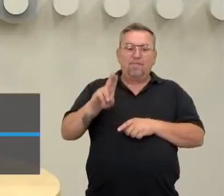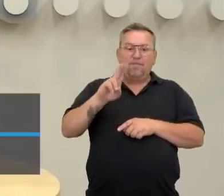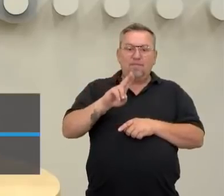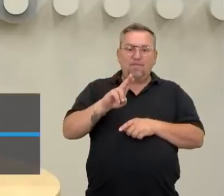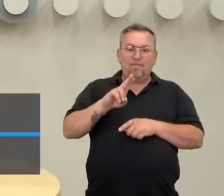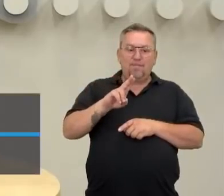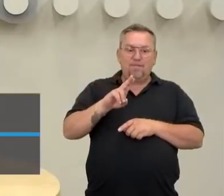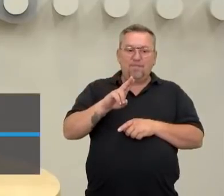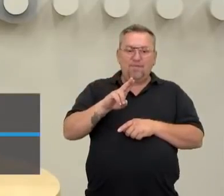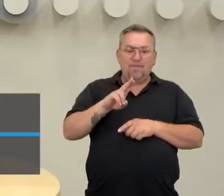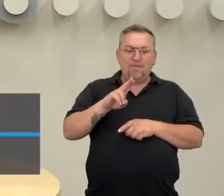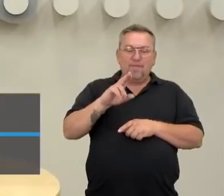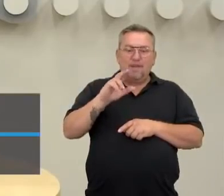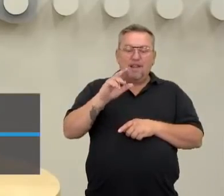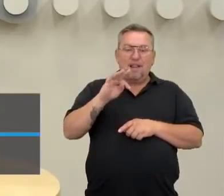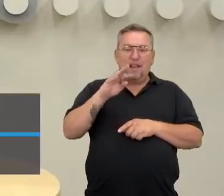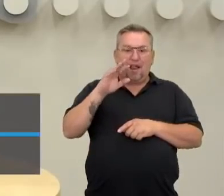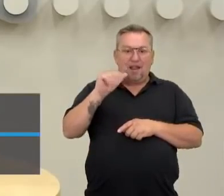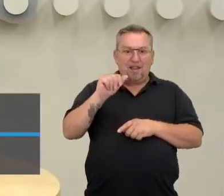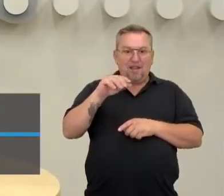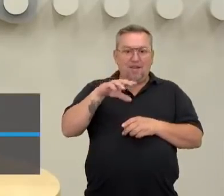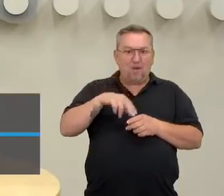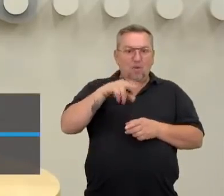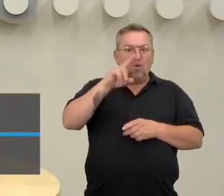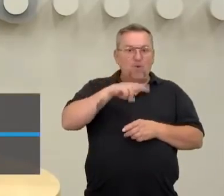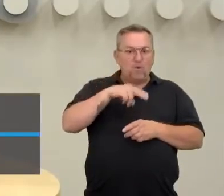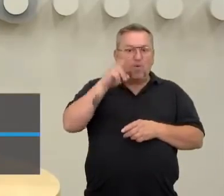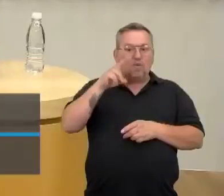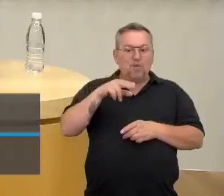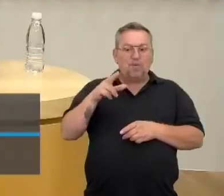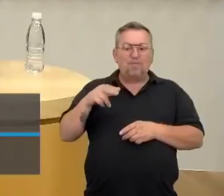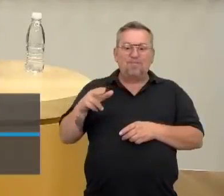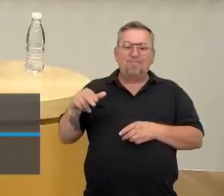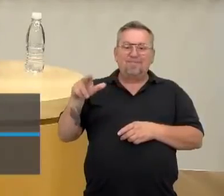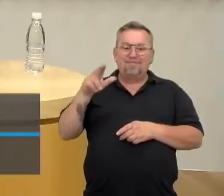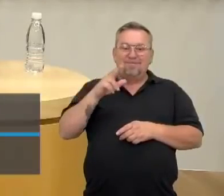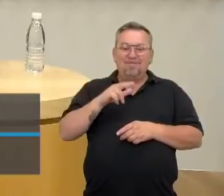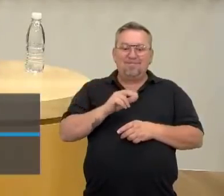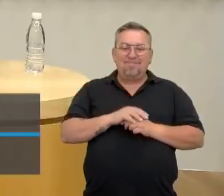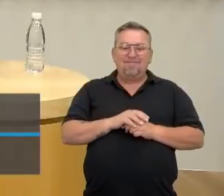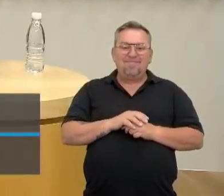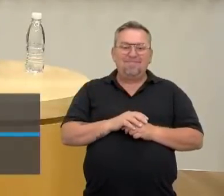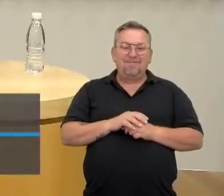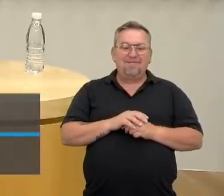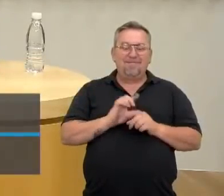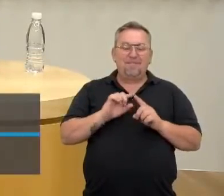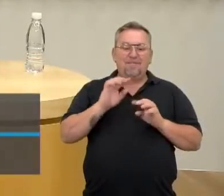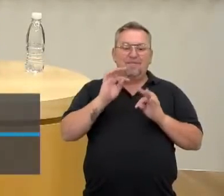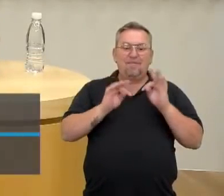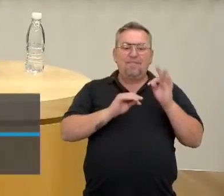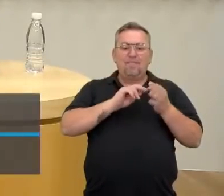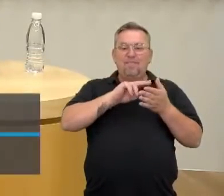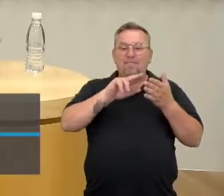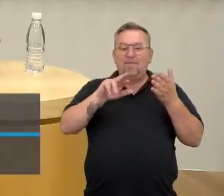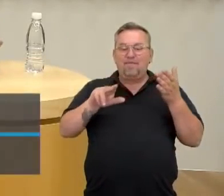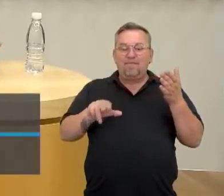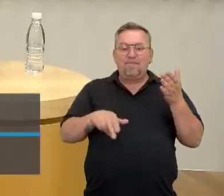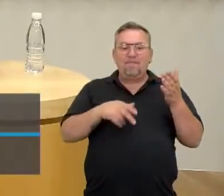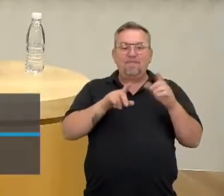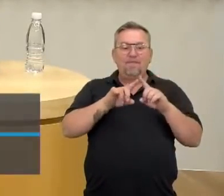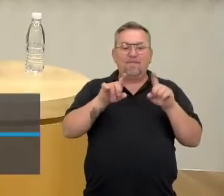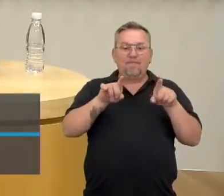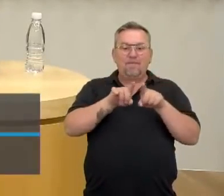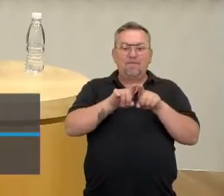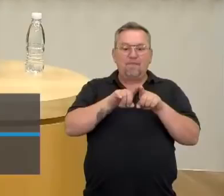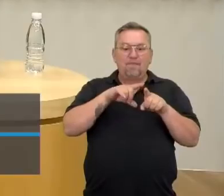a velha lata, né, de tinta com pincel e vai fazendo. Né? Então, as técnicas são imensas, são variadas.